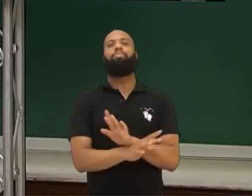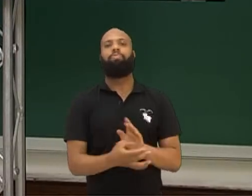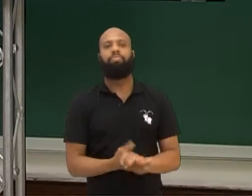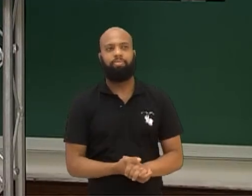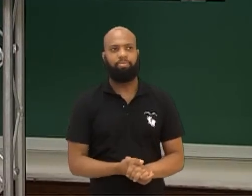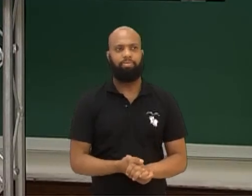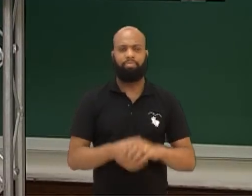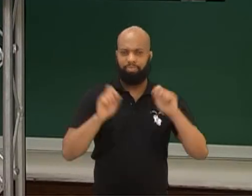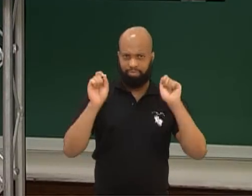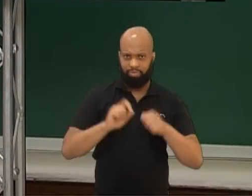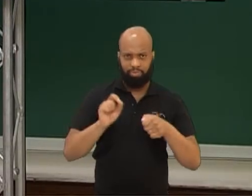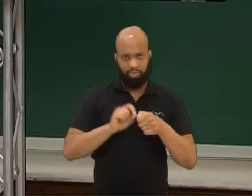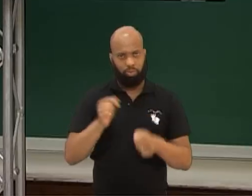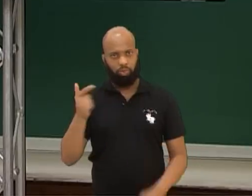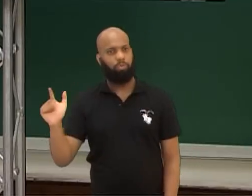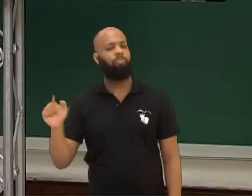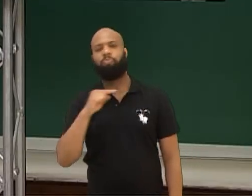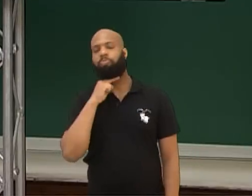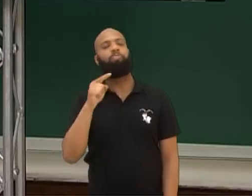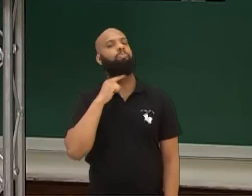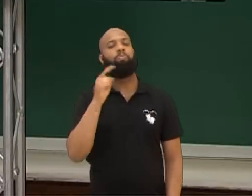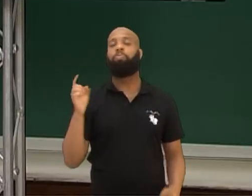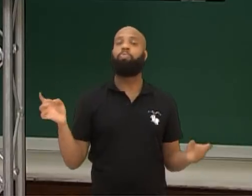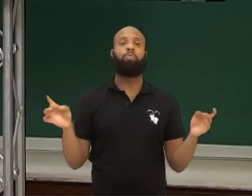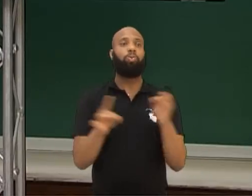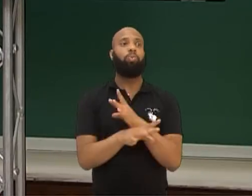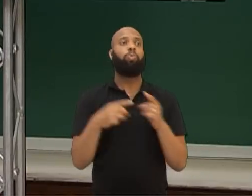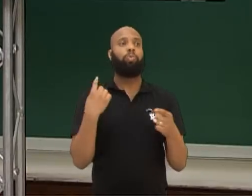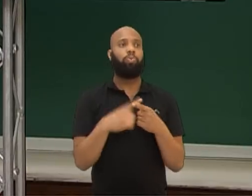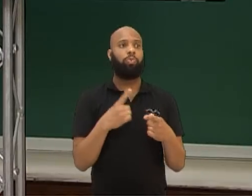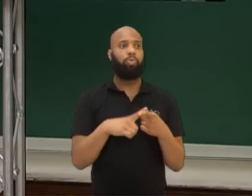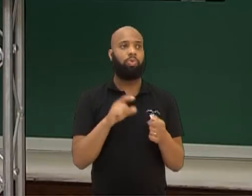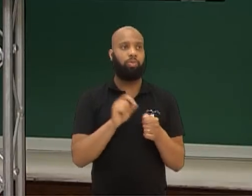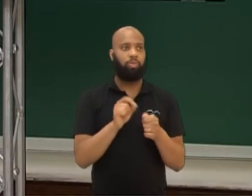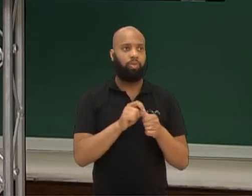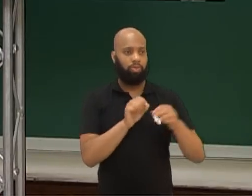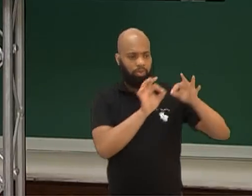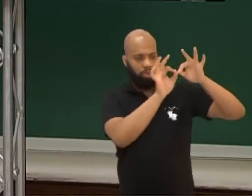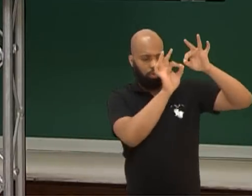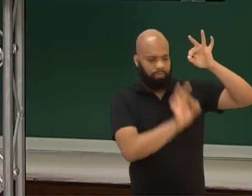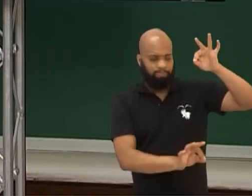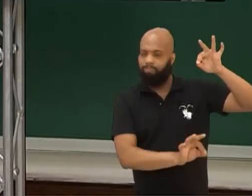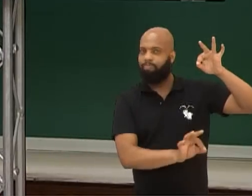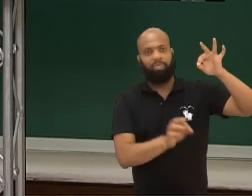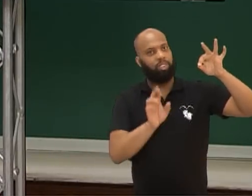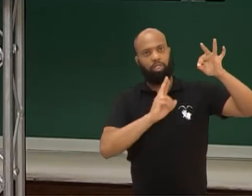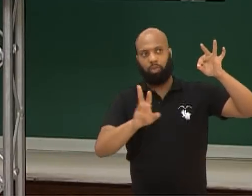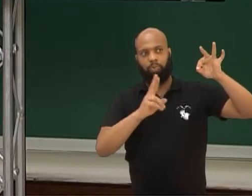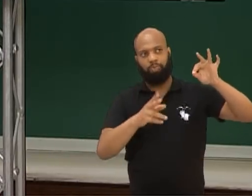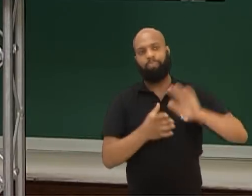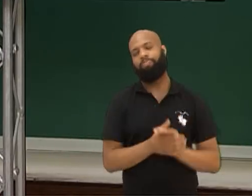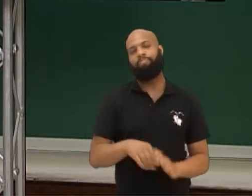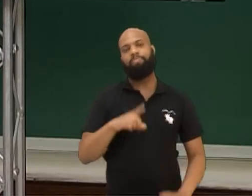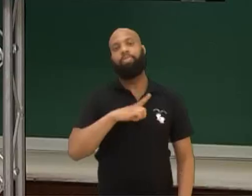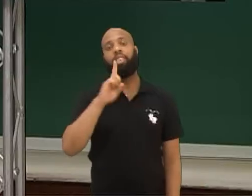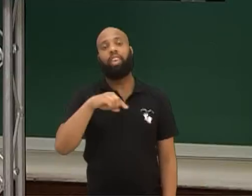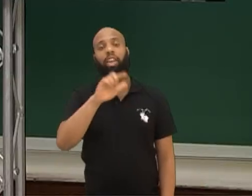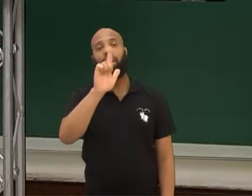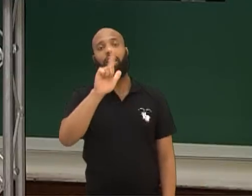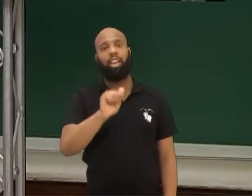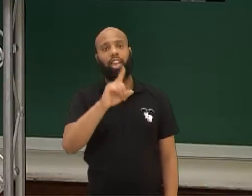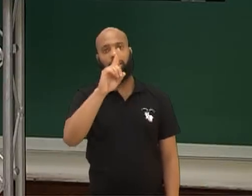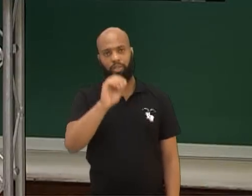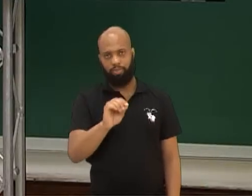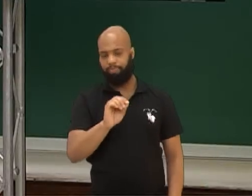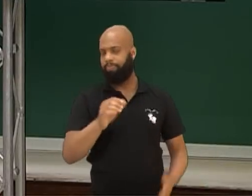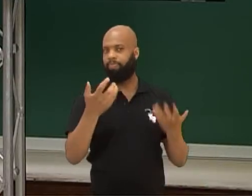será que dá para fazer mais uma diagonal? Não dá. Porque se eu traçar daqui, aqui não é diagonal. Aí eu tenho o lado, tá